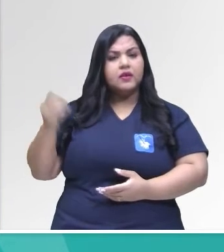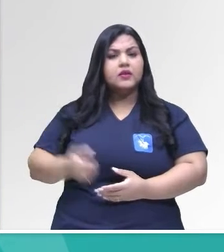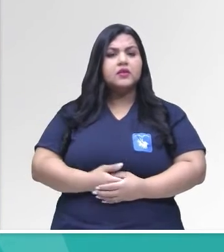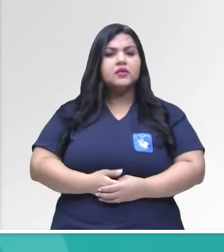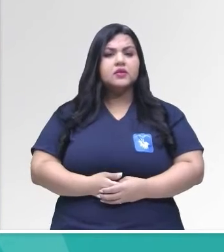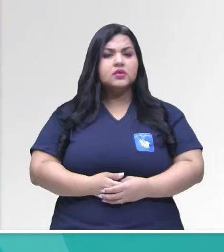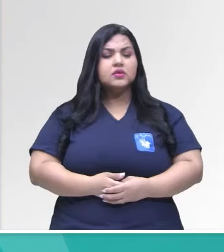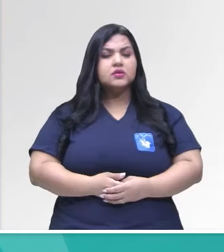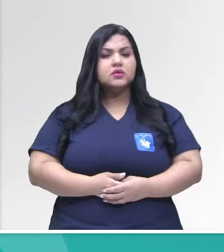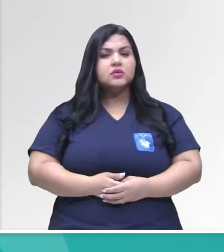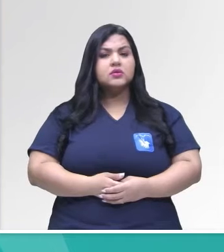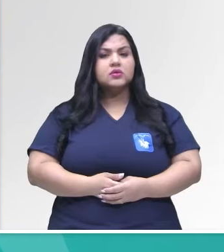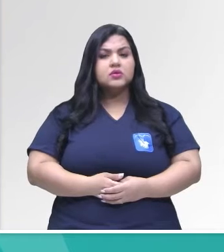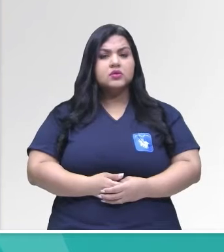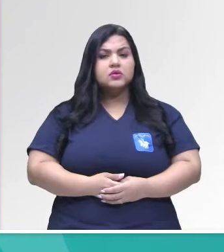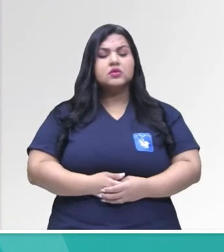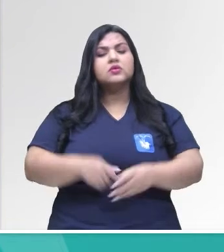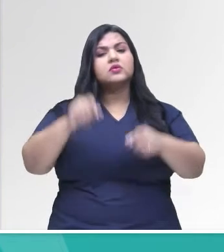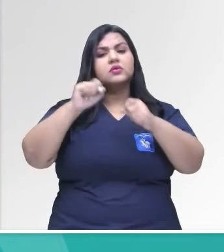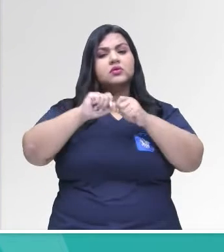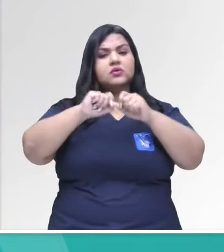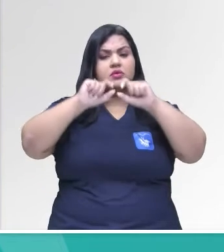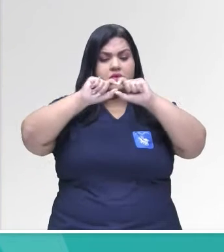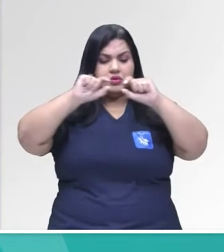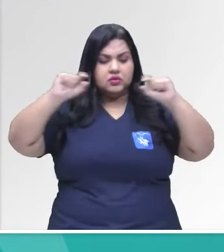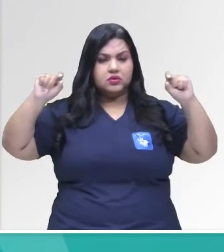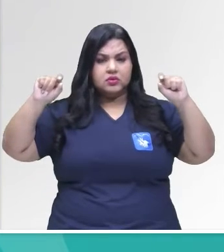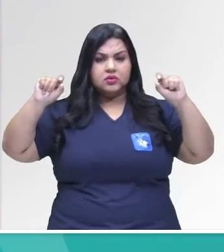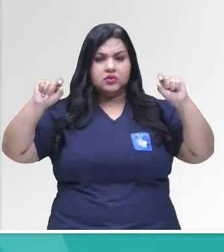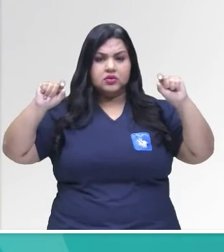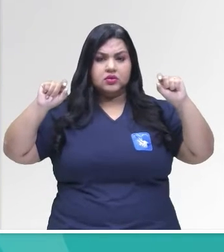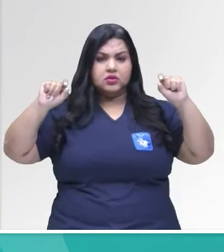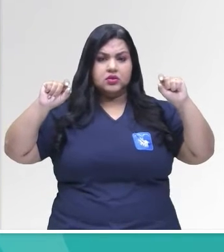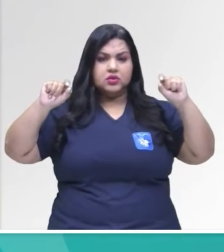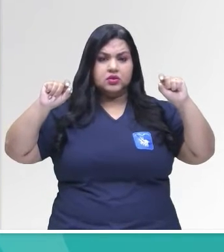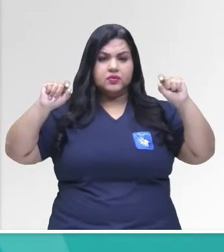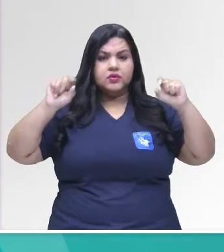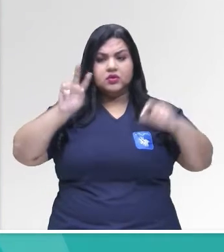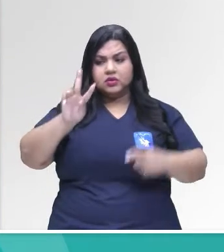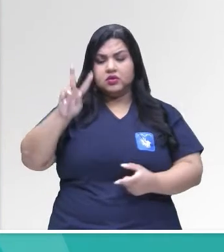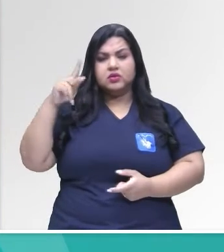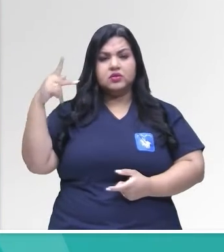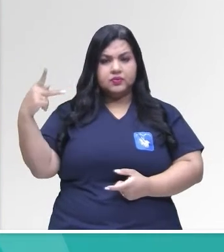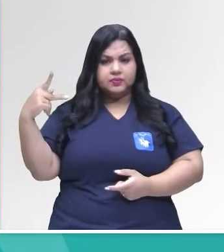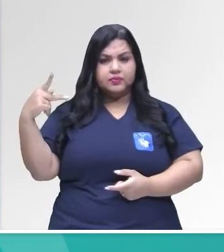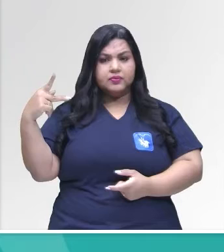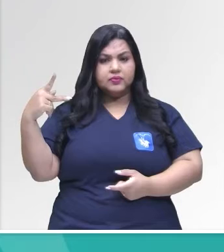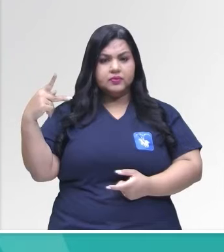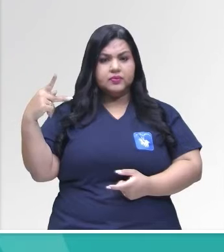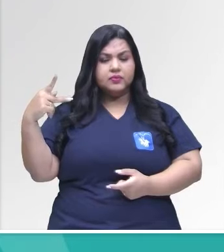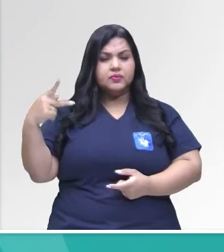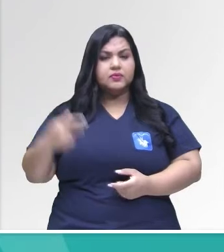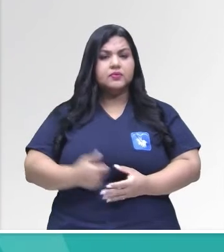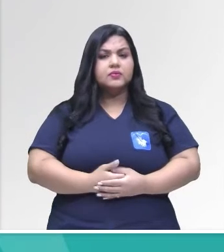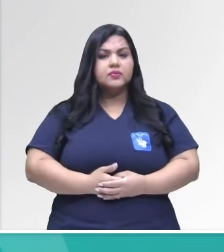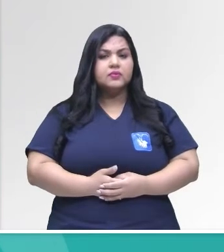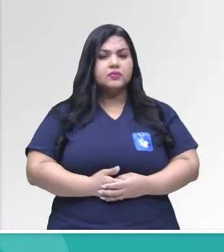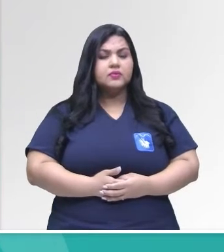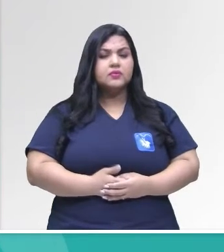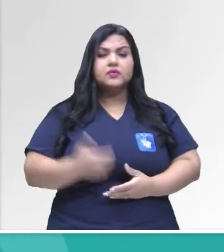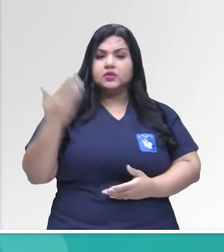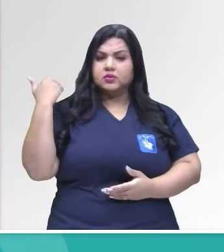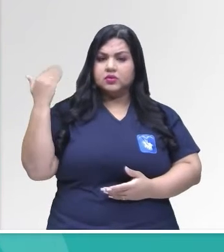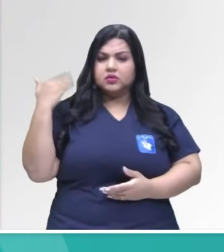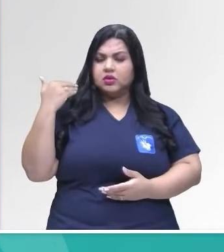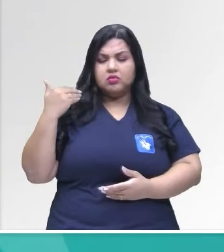Para formar orações com a passive voice, past tense, é passado,